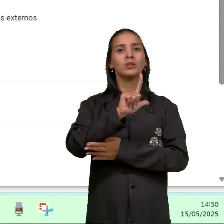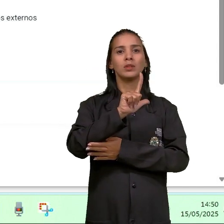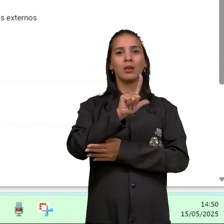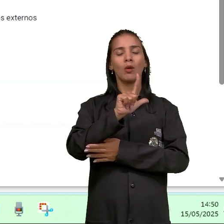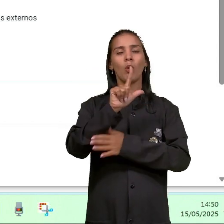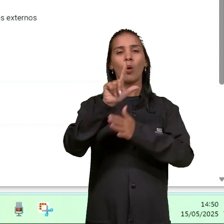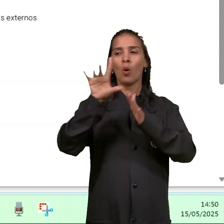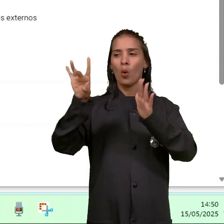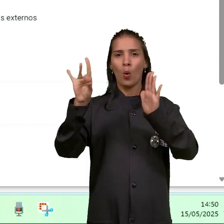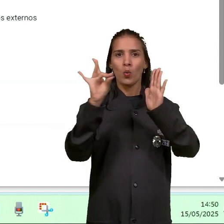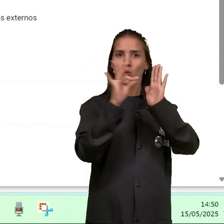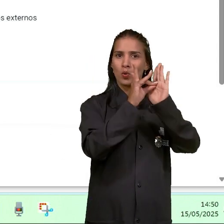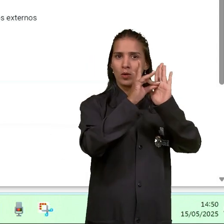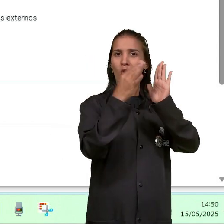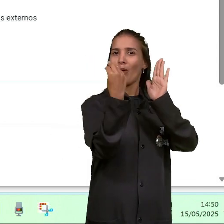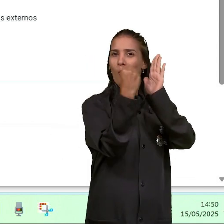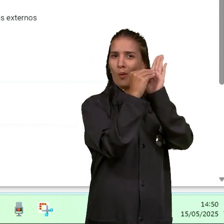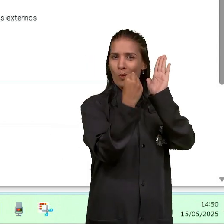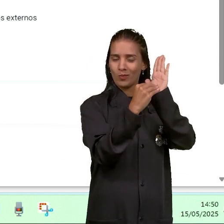aqui, certo?